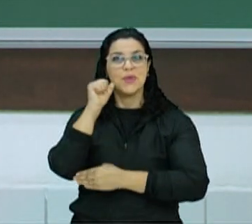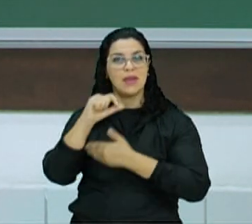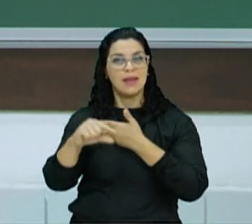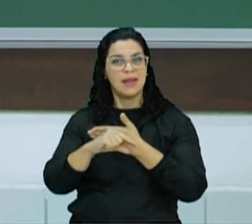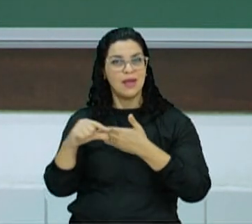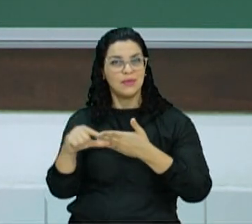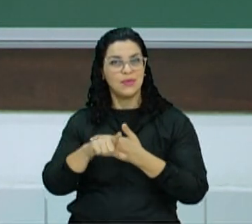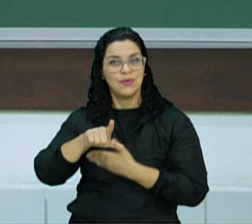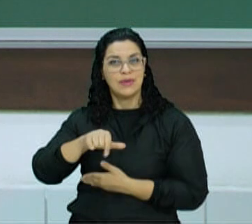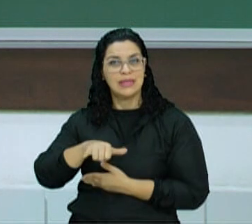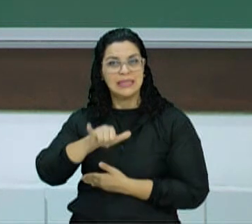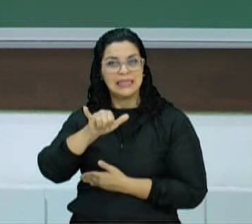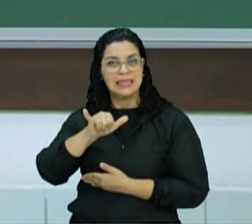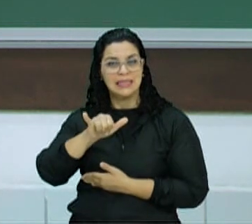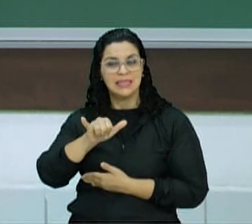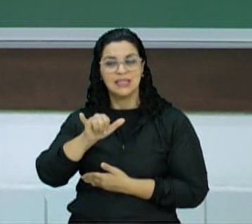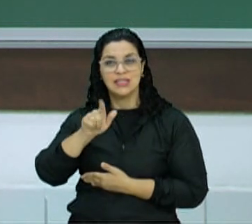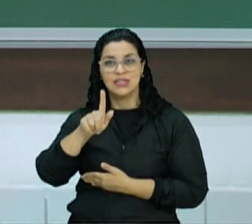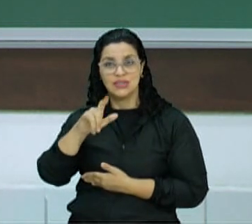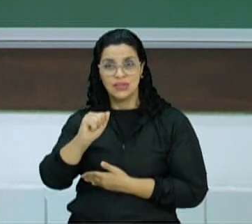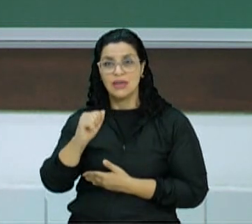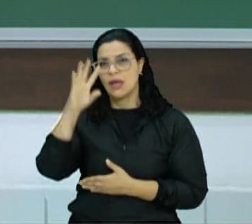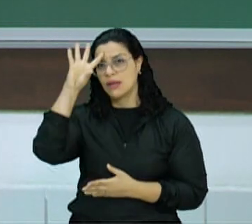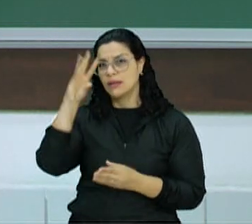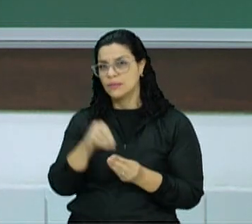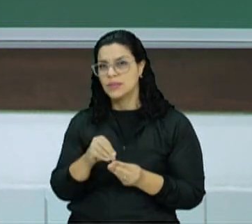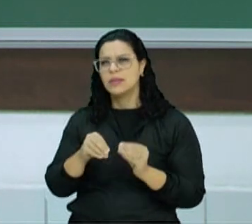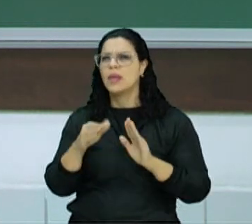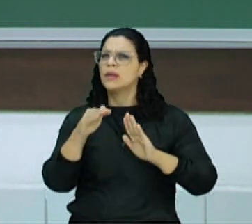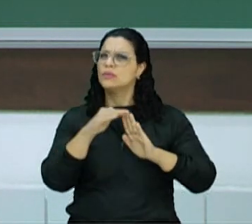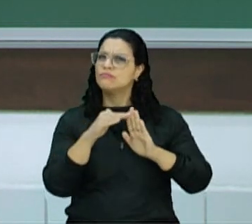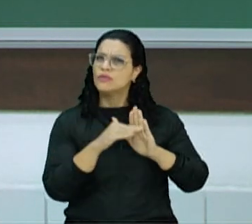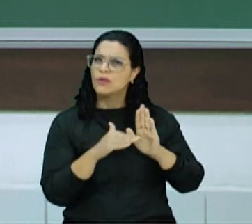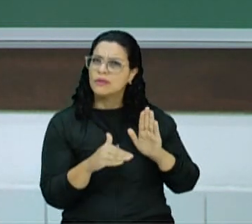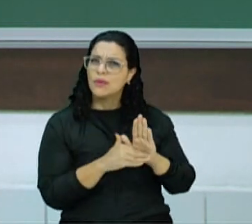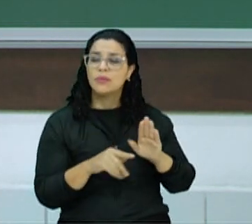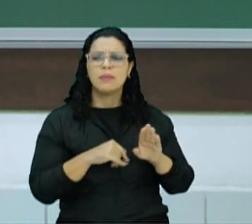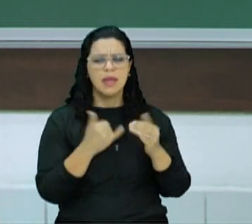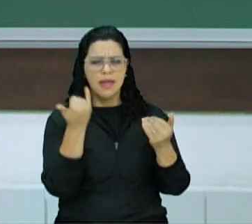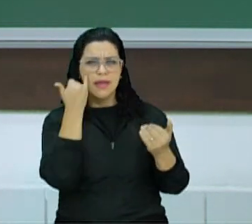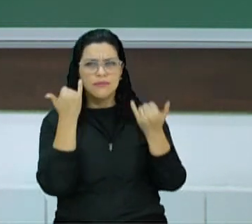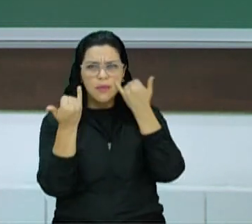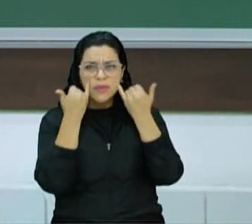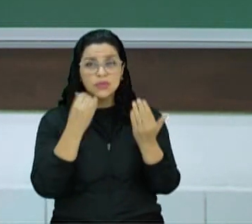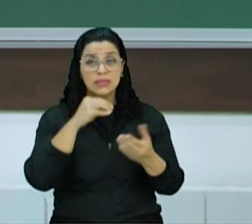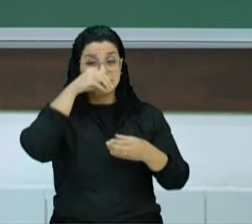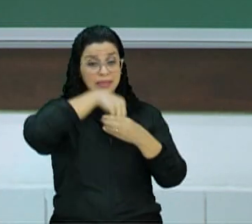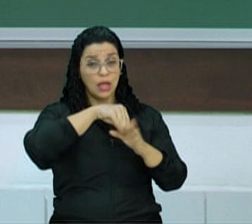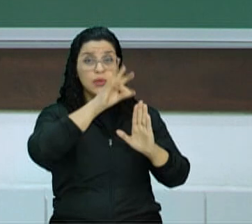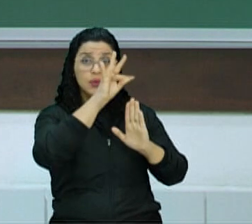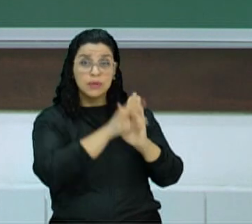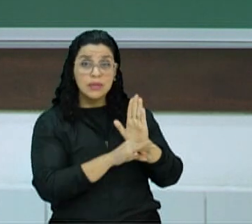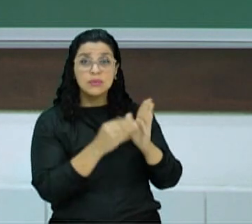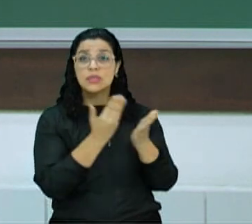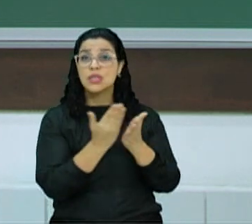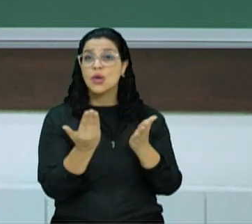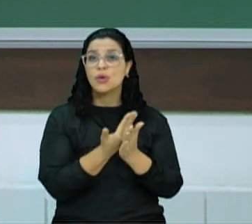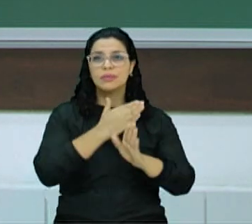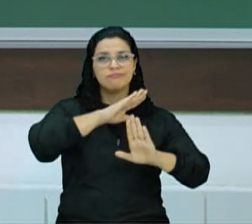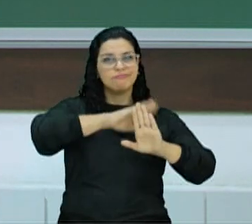Telles. Analisamos o conto para compreender o enredo, buscamos informações explícitas no texto